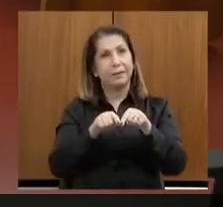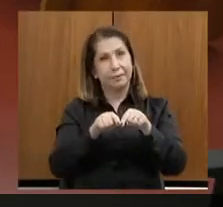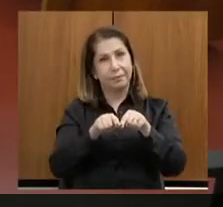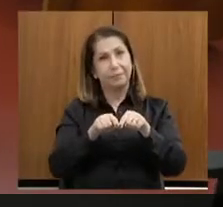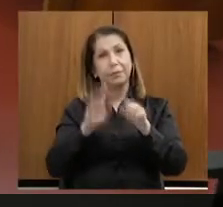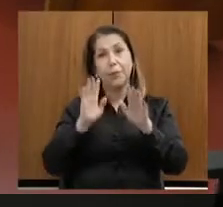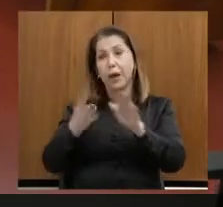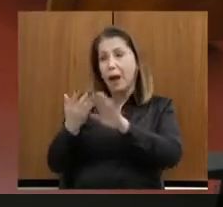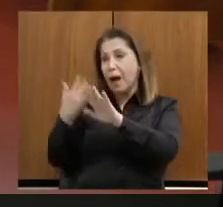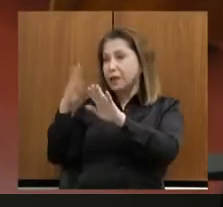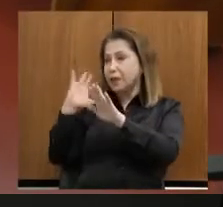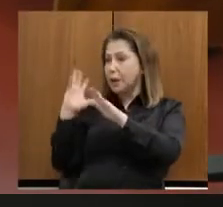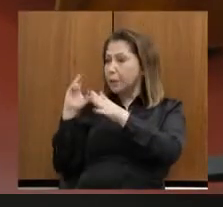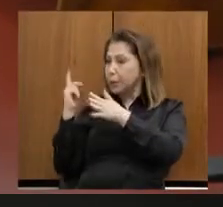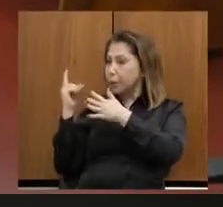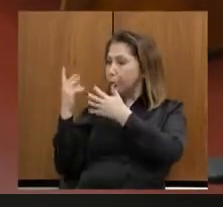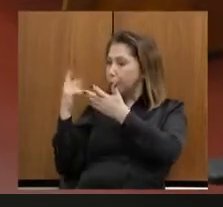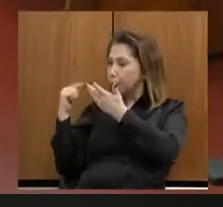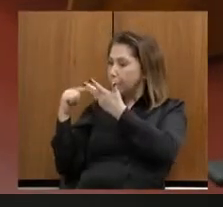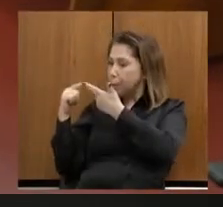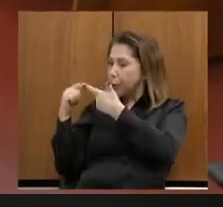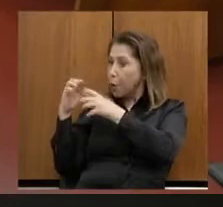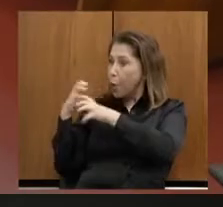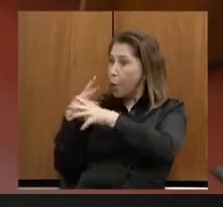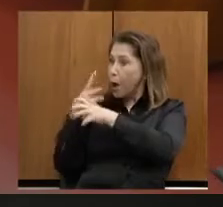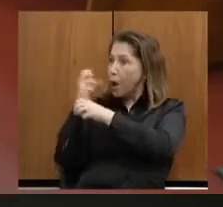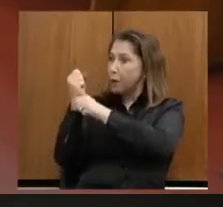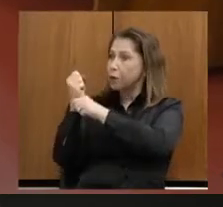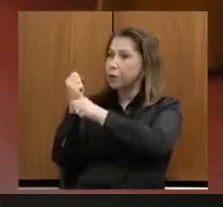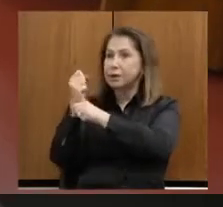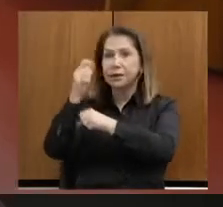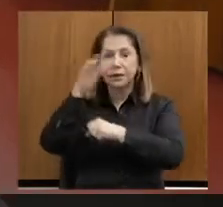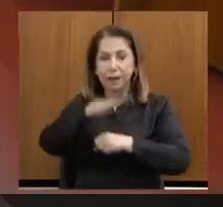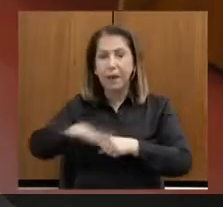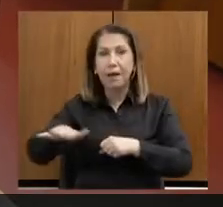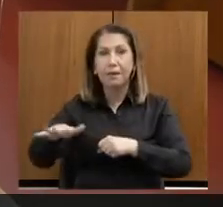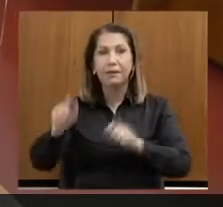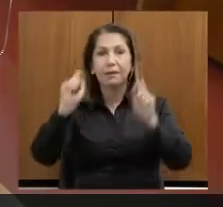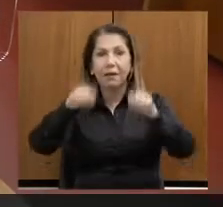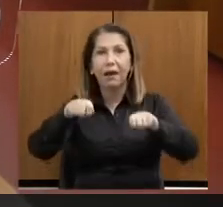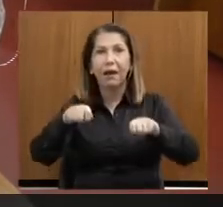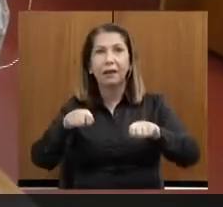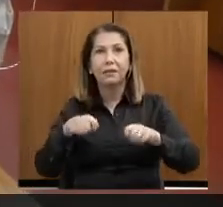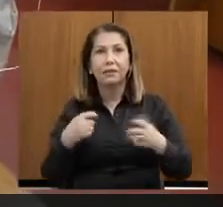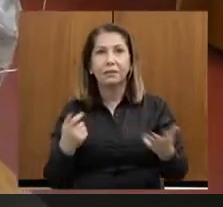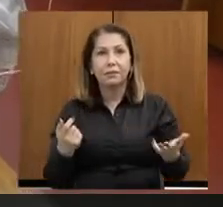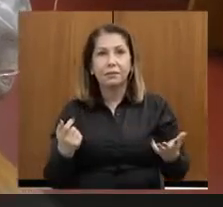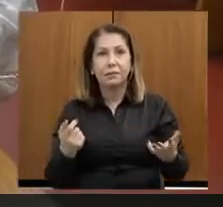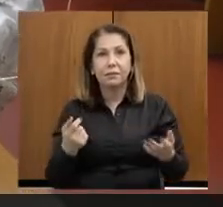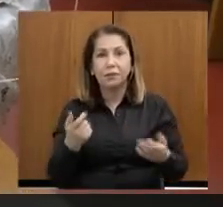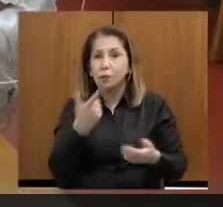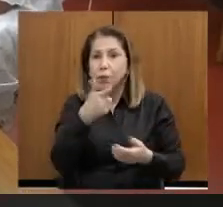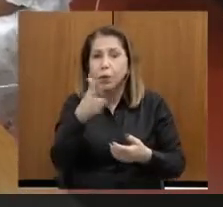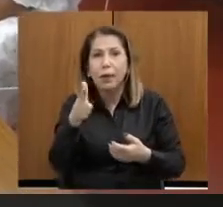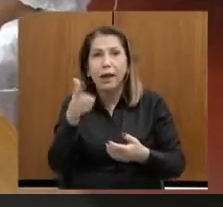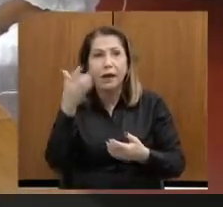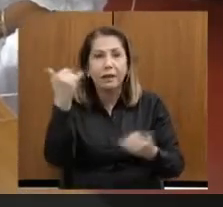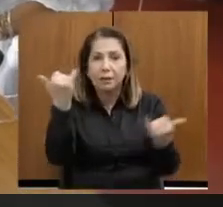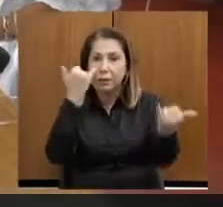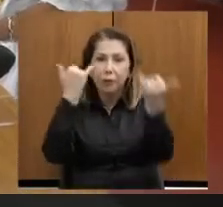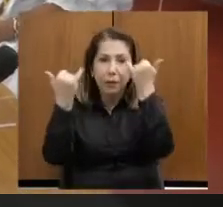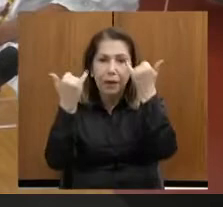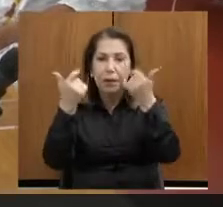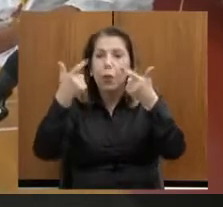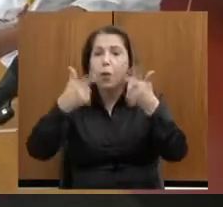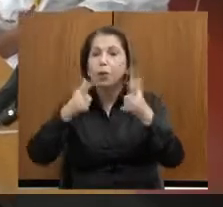antes e se não contar se a gente não tiver registro não tiver não souber onde que